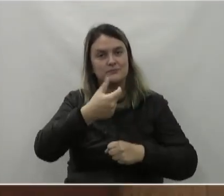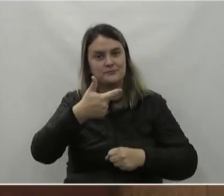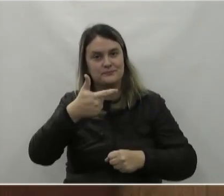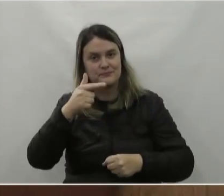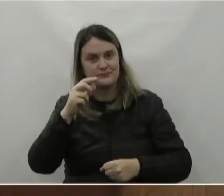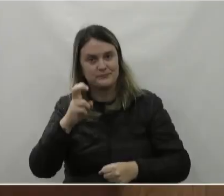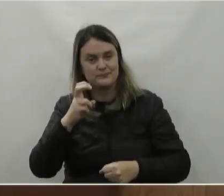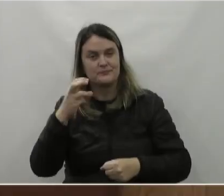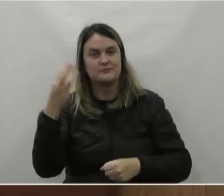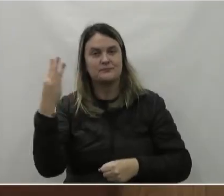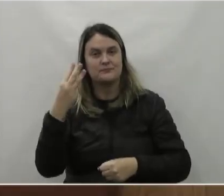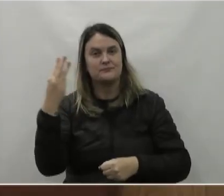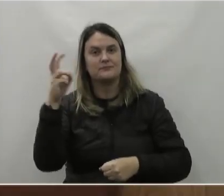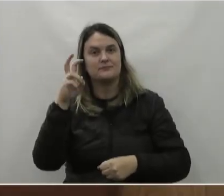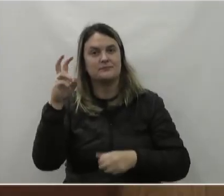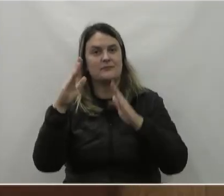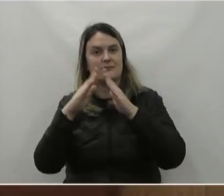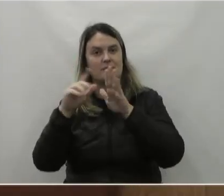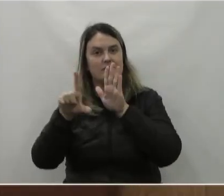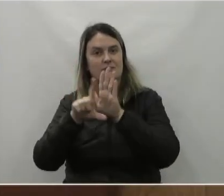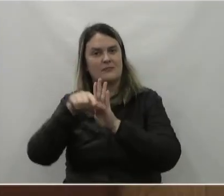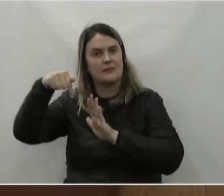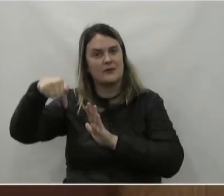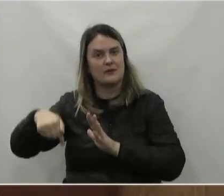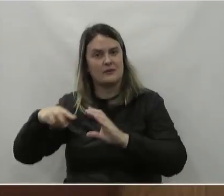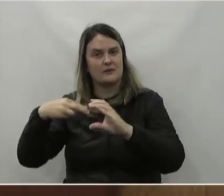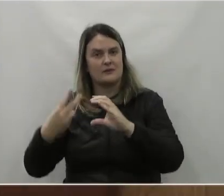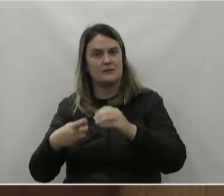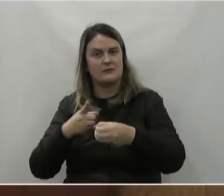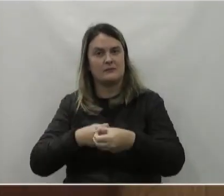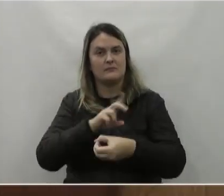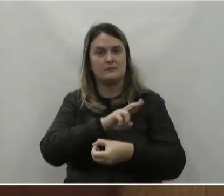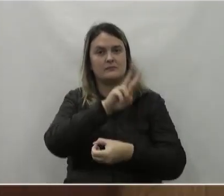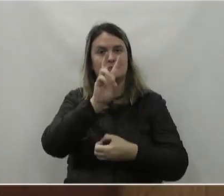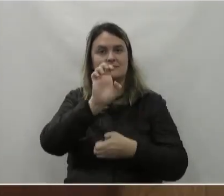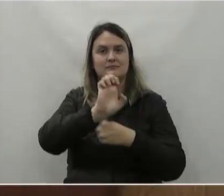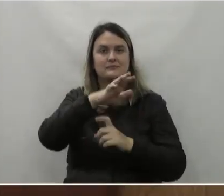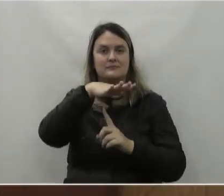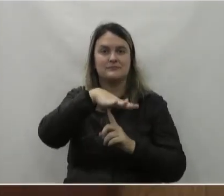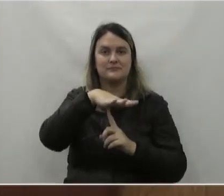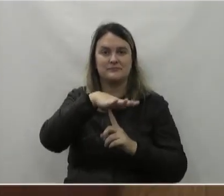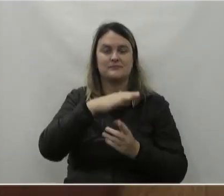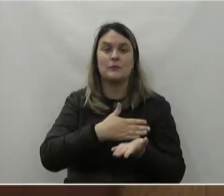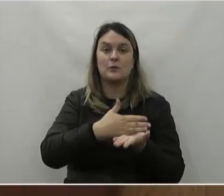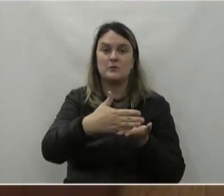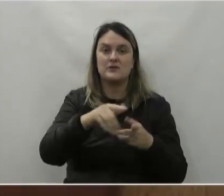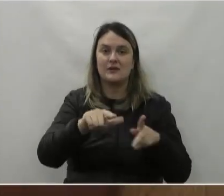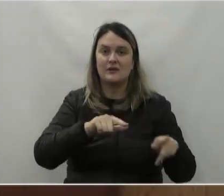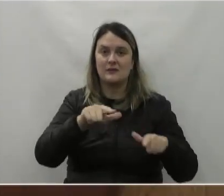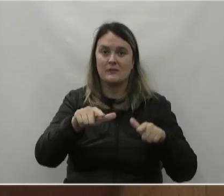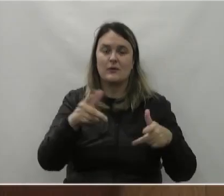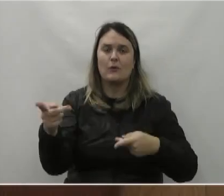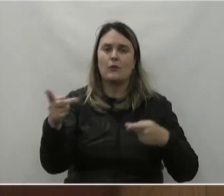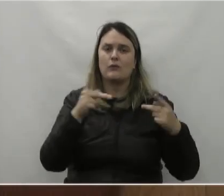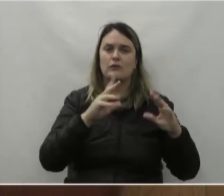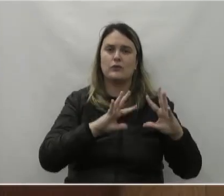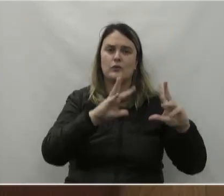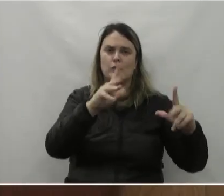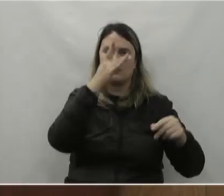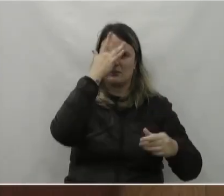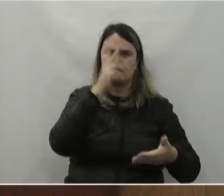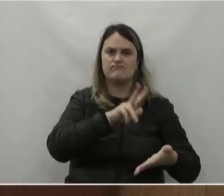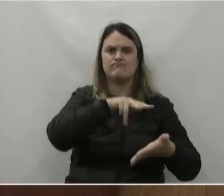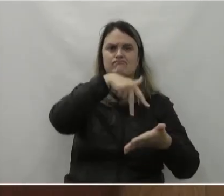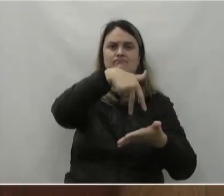2025 da 35ª Legislatura da Câmara Municipal de Nona Vitória, Estado do Paraná. Iniciando os trabalhos, convido para que todos coloquem em